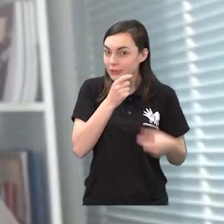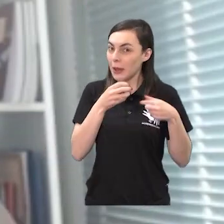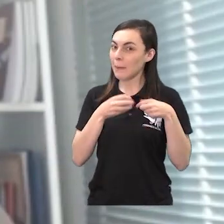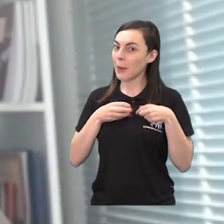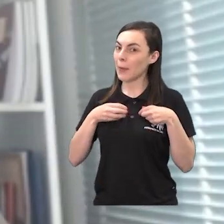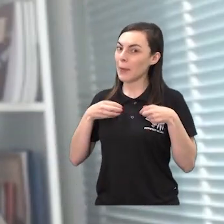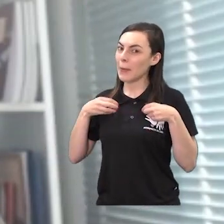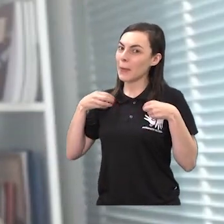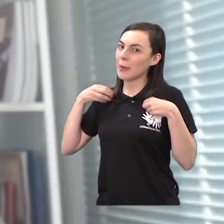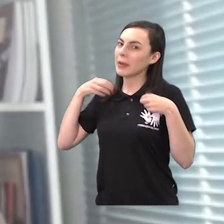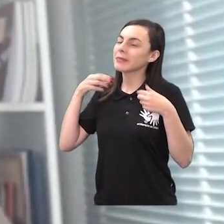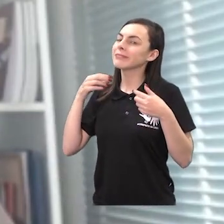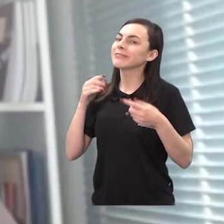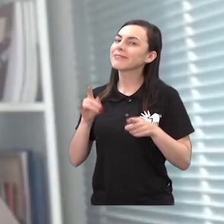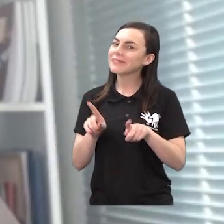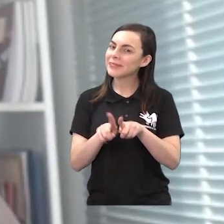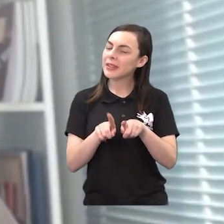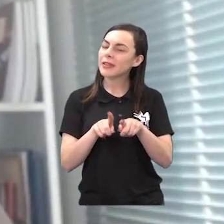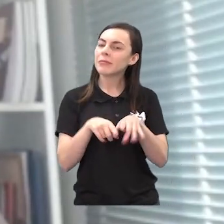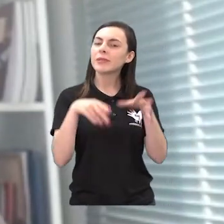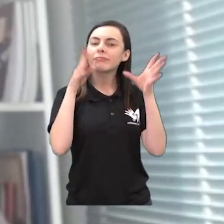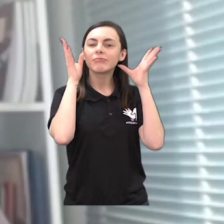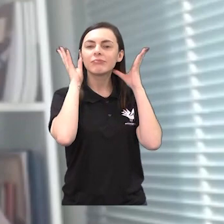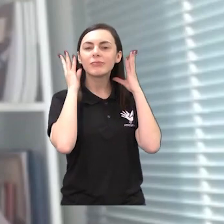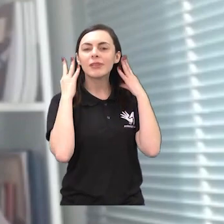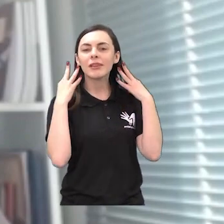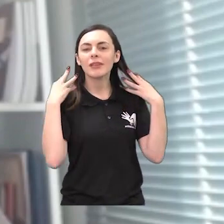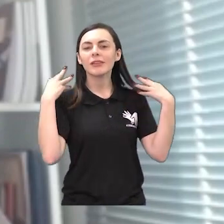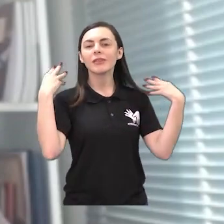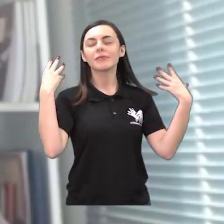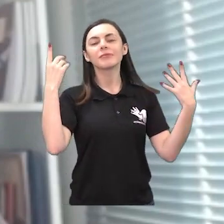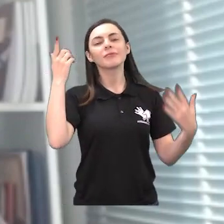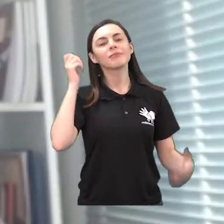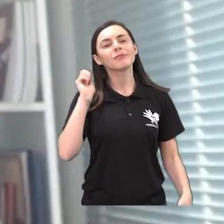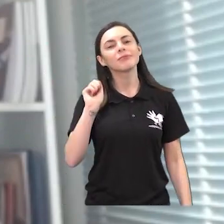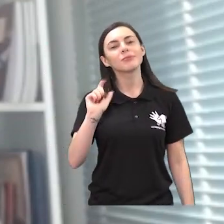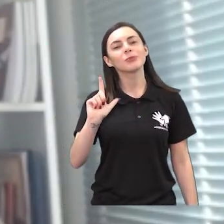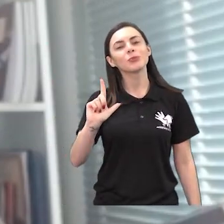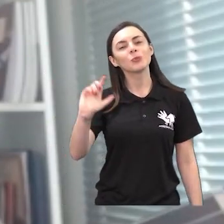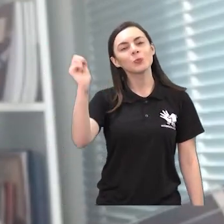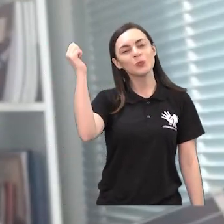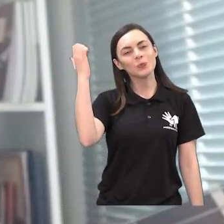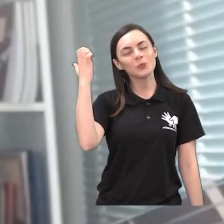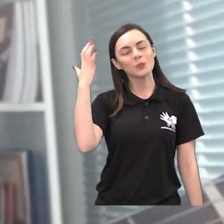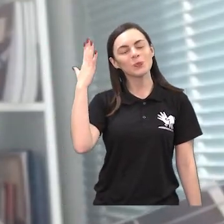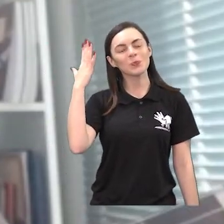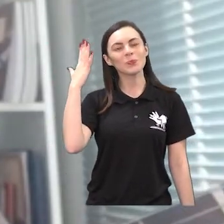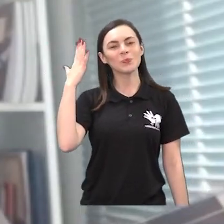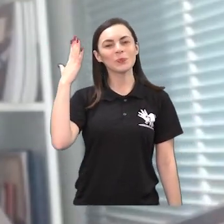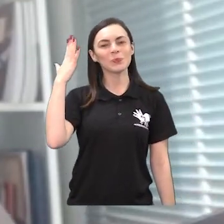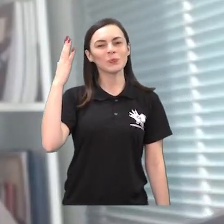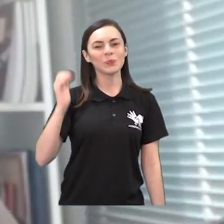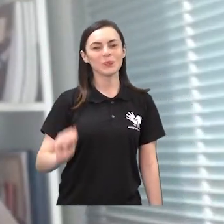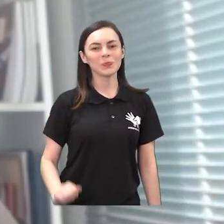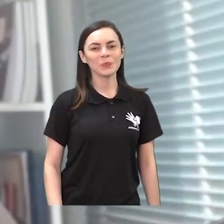de pérolas e os seus cabelos de luz azul.